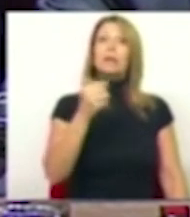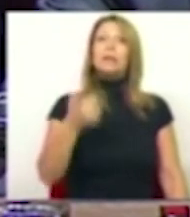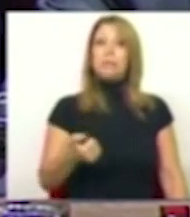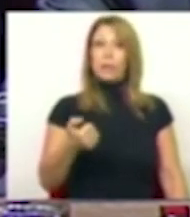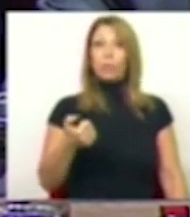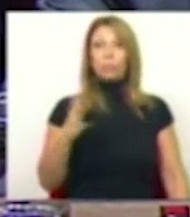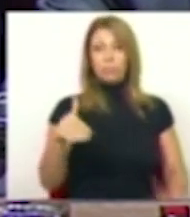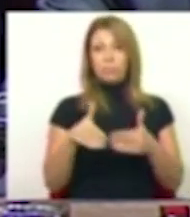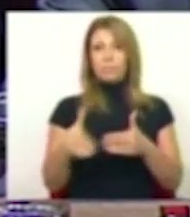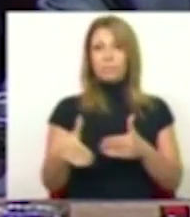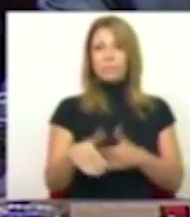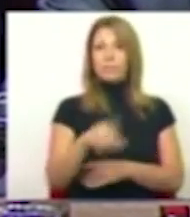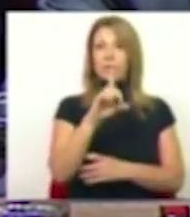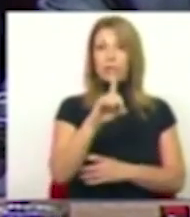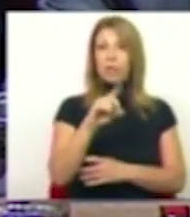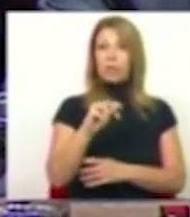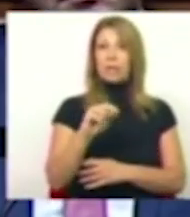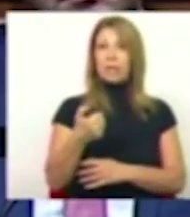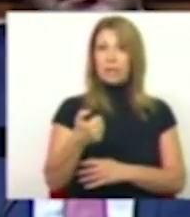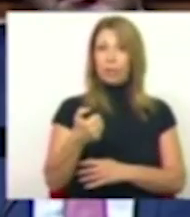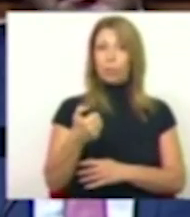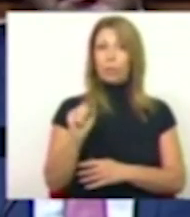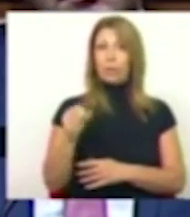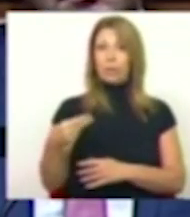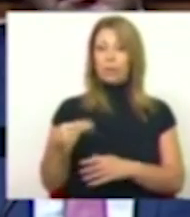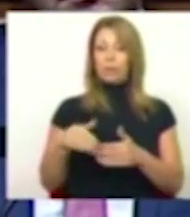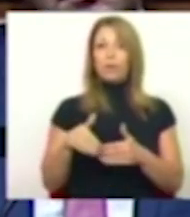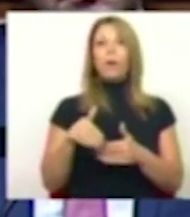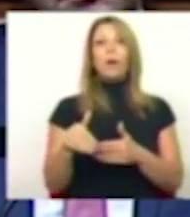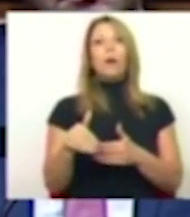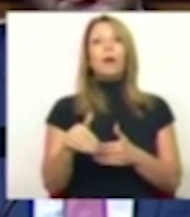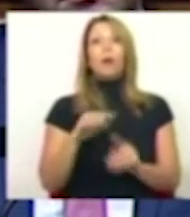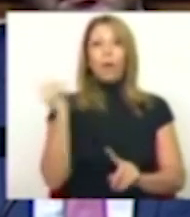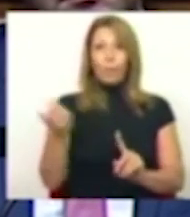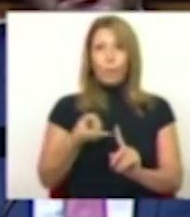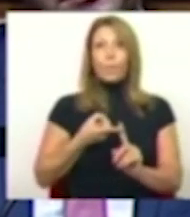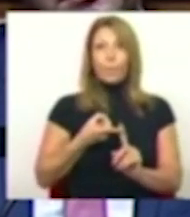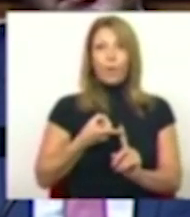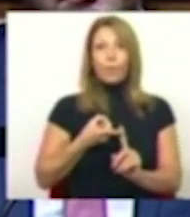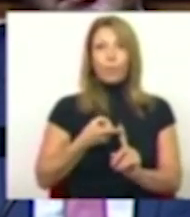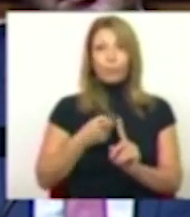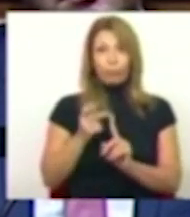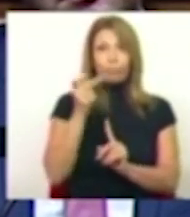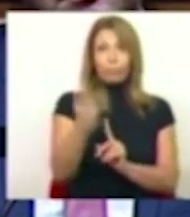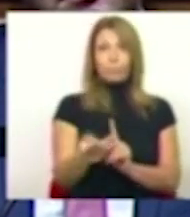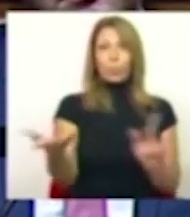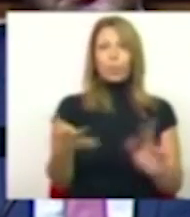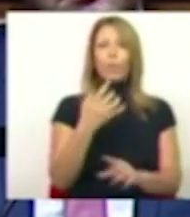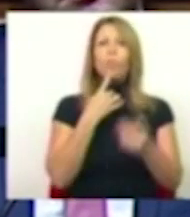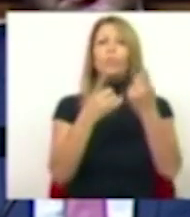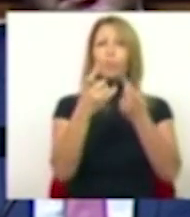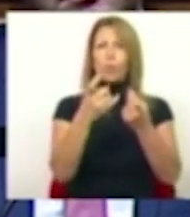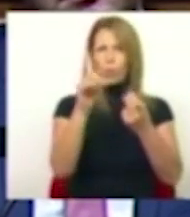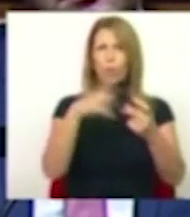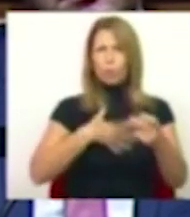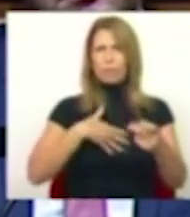para a próxima, aos 635 já para a próxima, para o próximo ano, a minha pergunta é se se sente